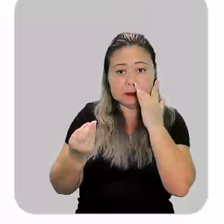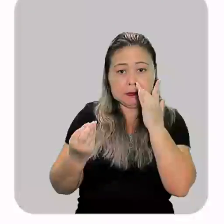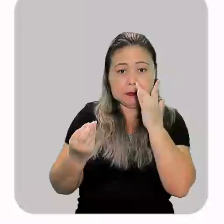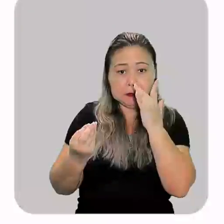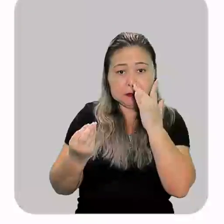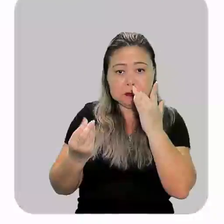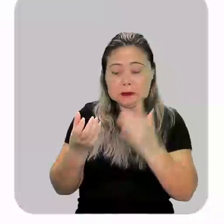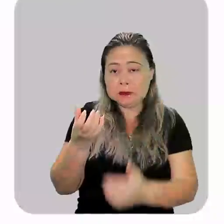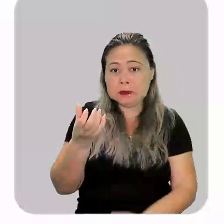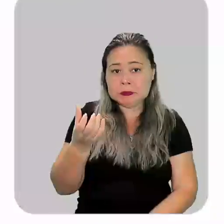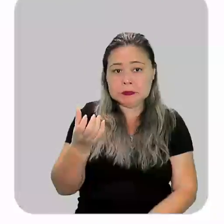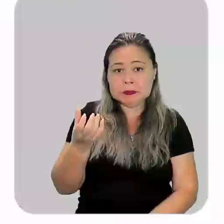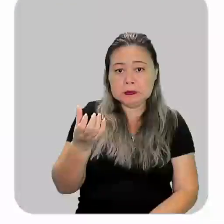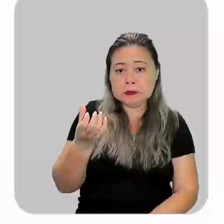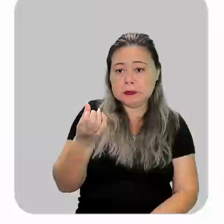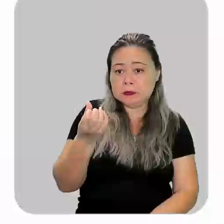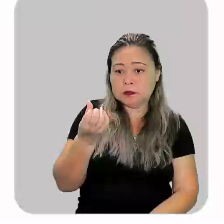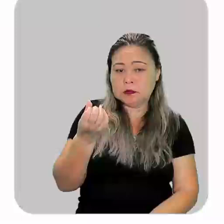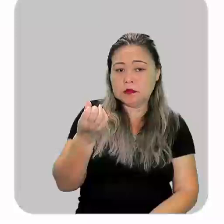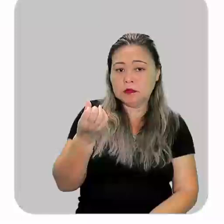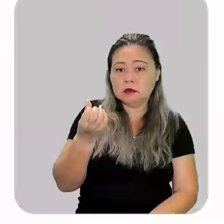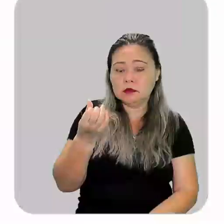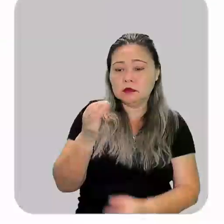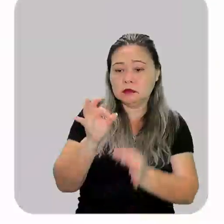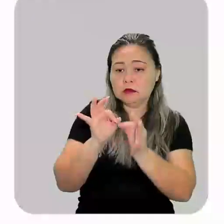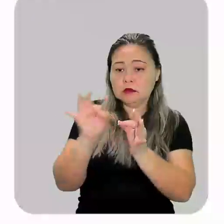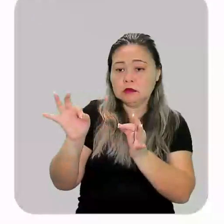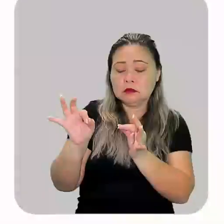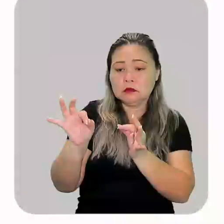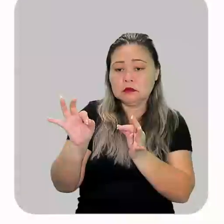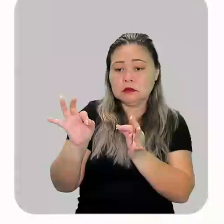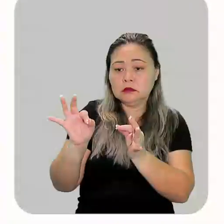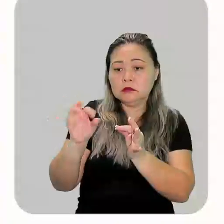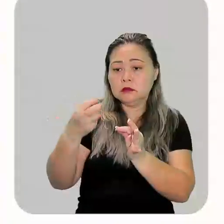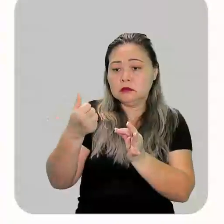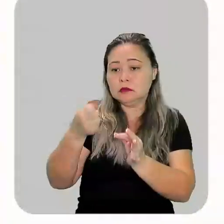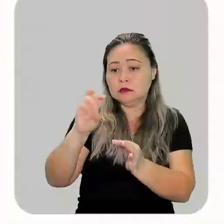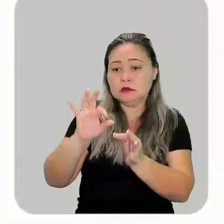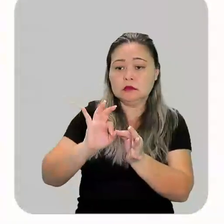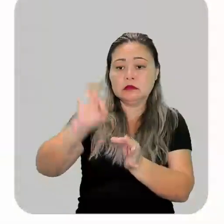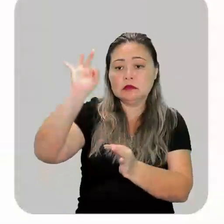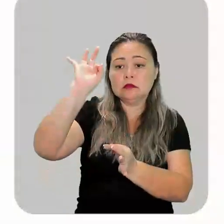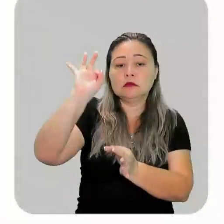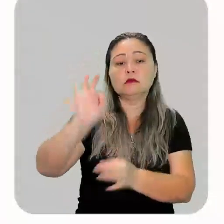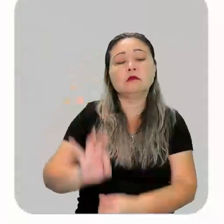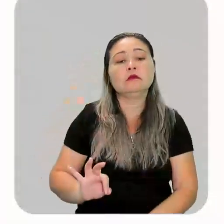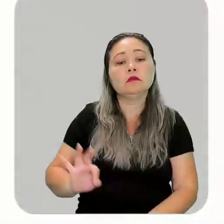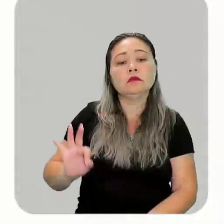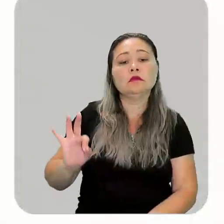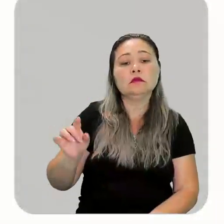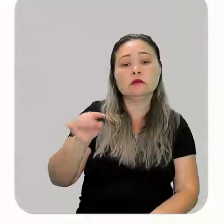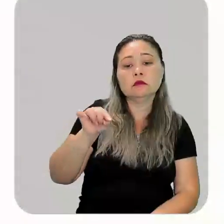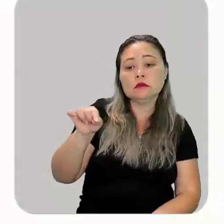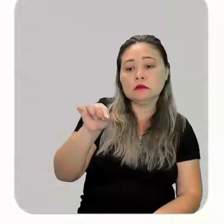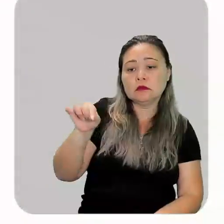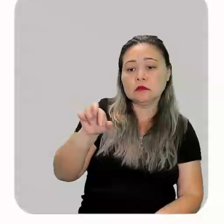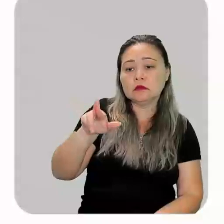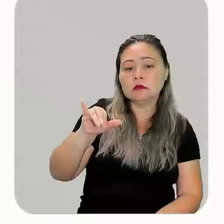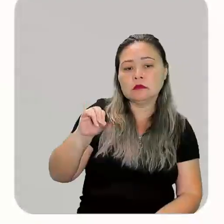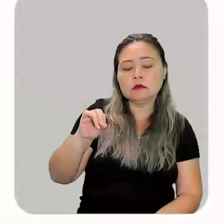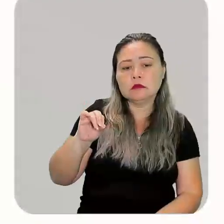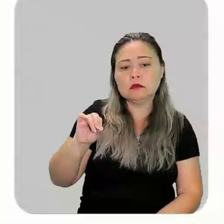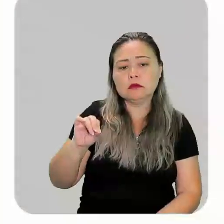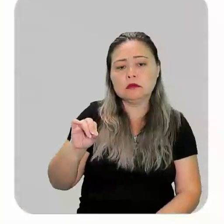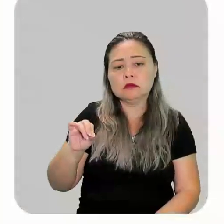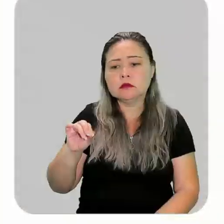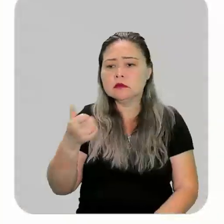né? 6 de diâmetro, vai ser 3 de raio. 3 de raio. E 15 de altura. Vamos lá, 3 aqui, né? Ah, por que